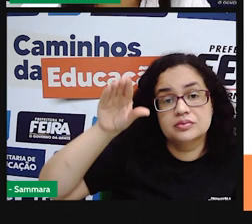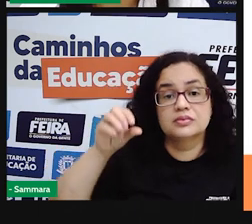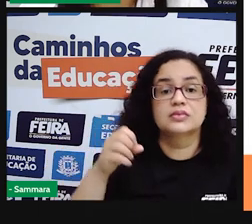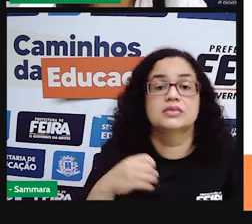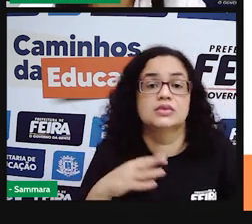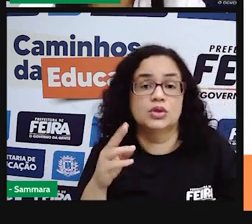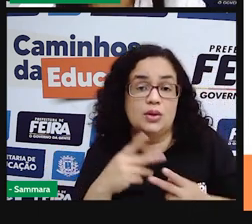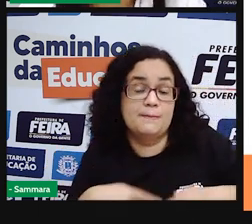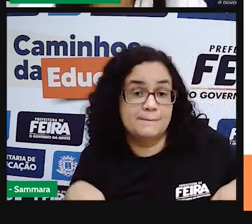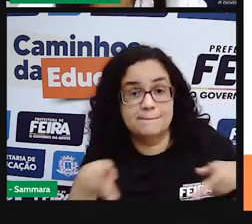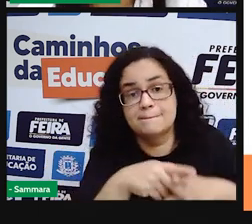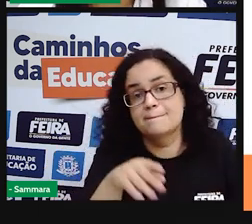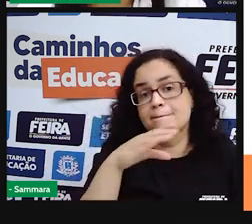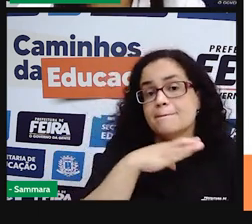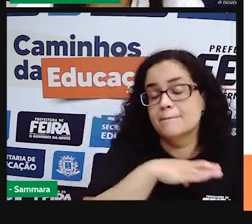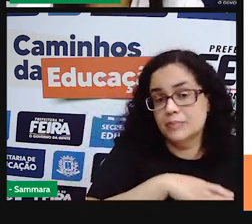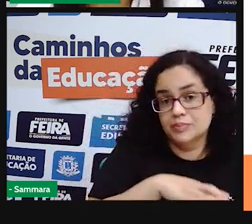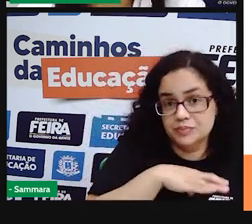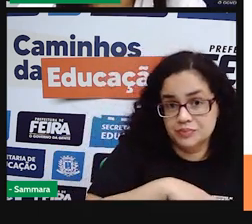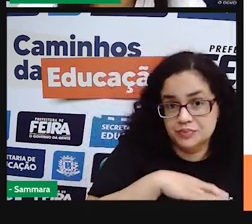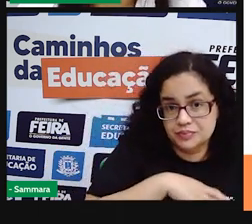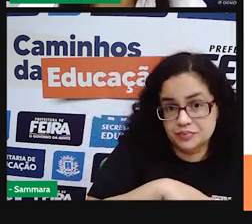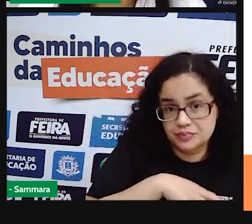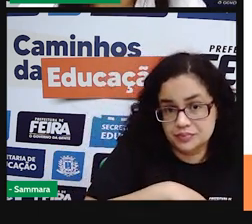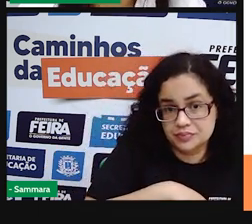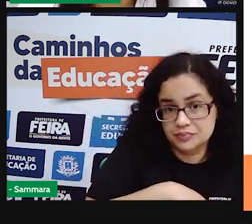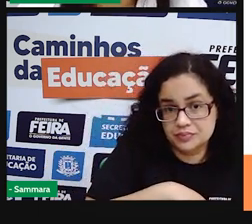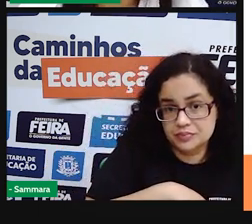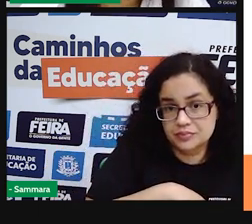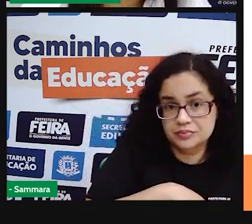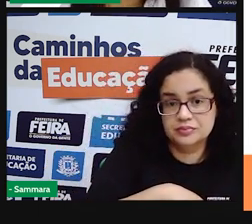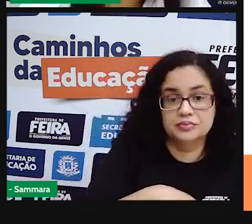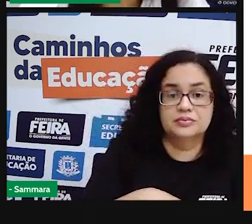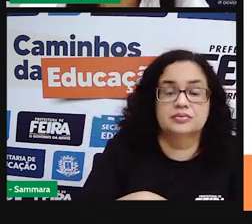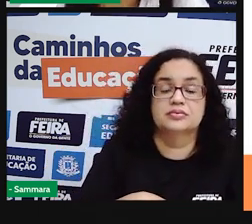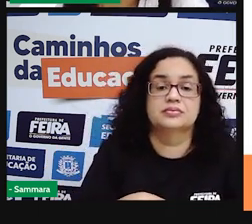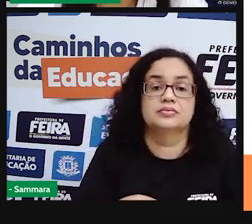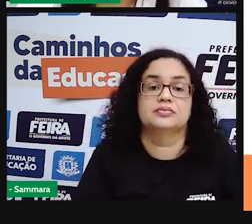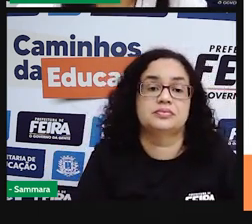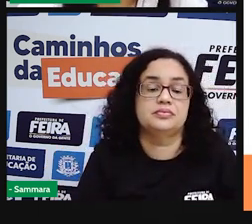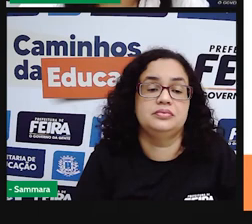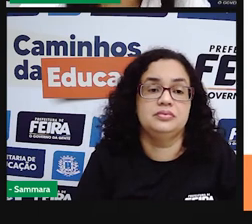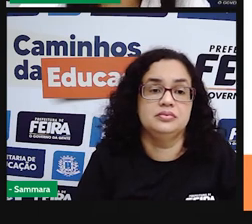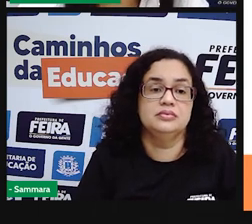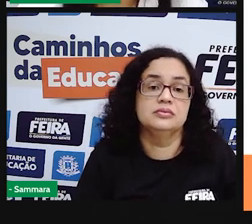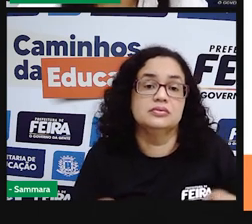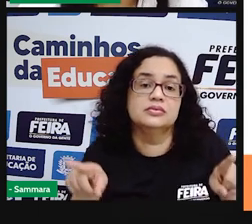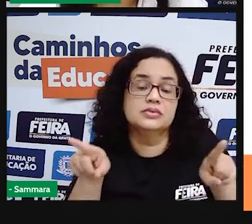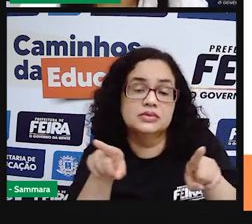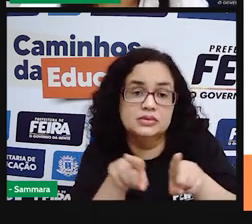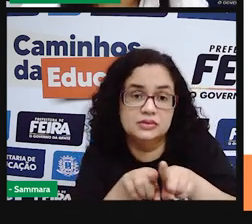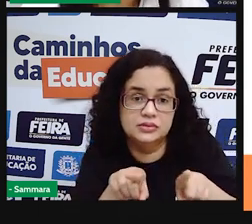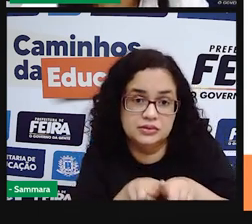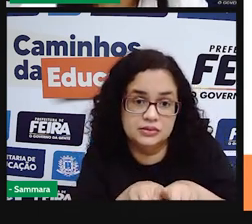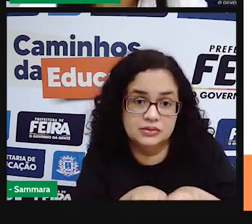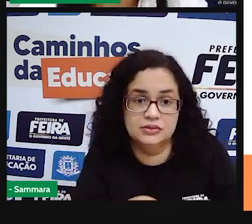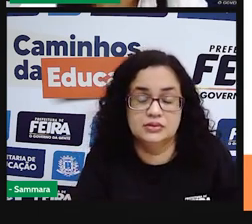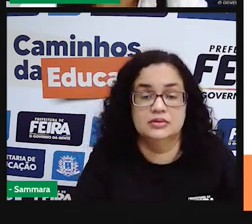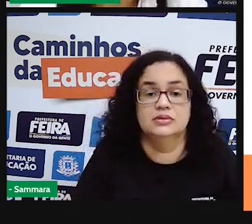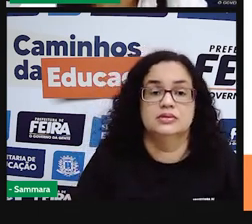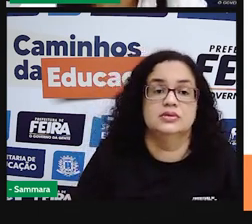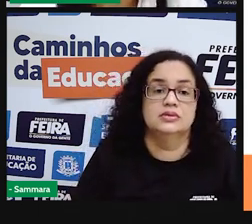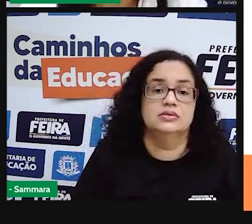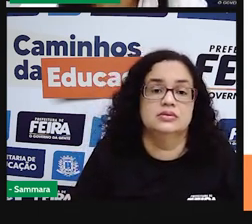Portugal, porque aí a festa passou a receber influências culturais também das outras etnias, né, dos outros povos